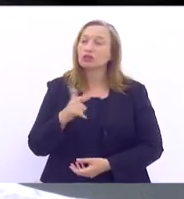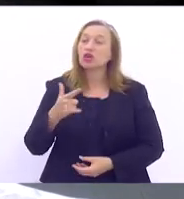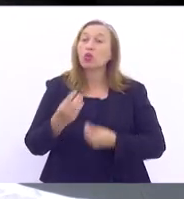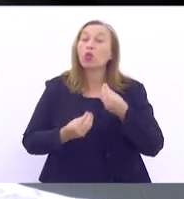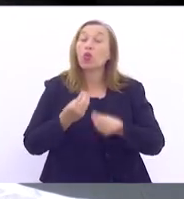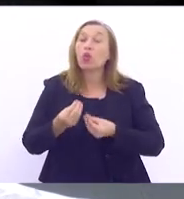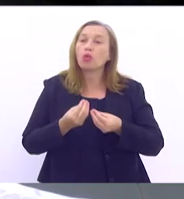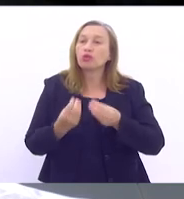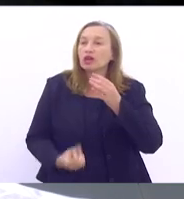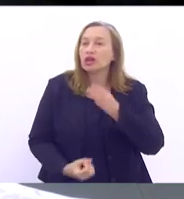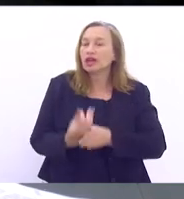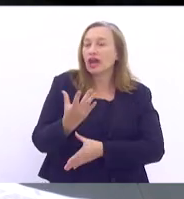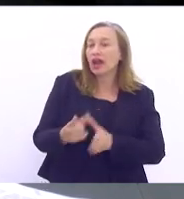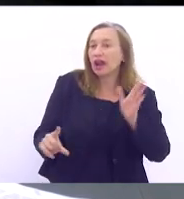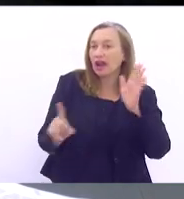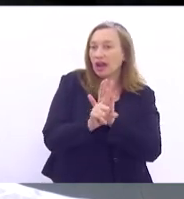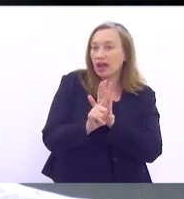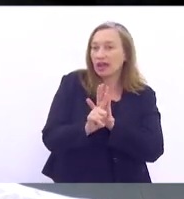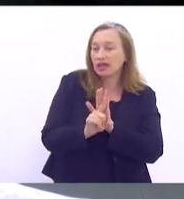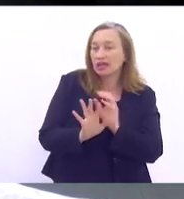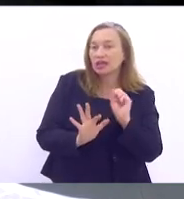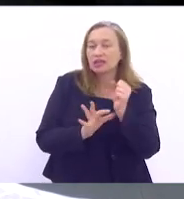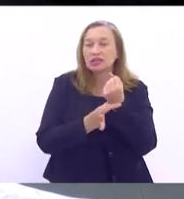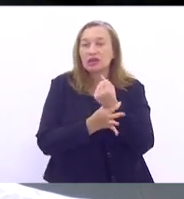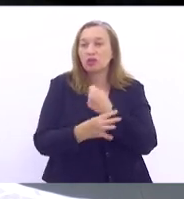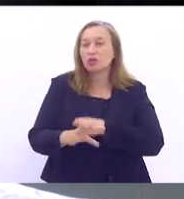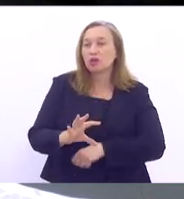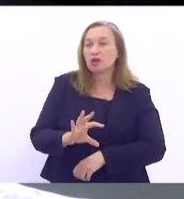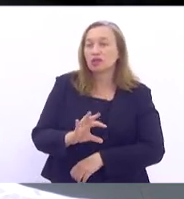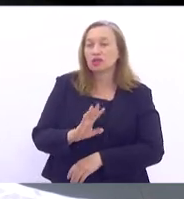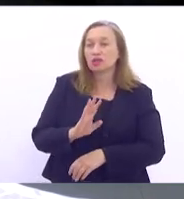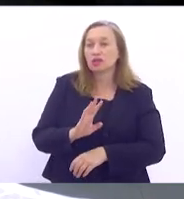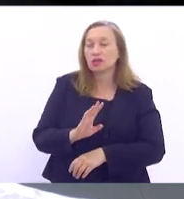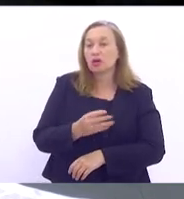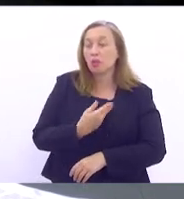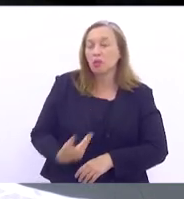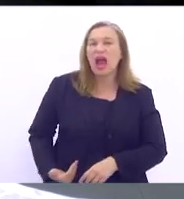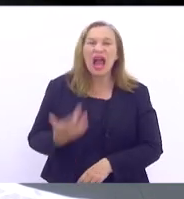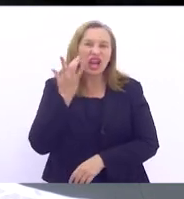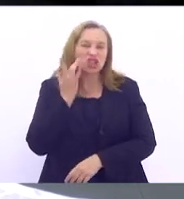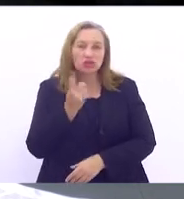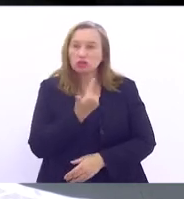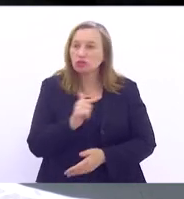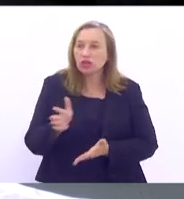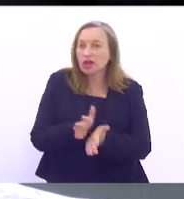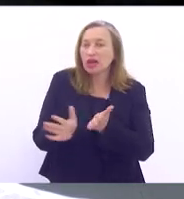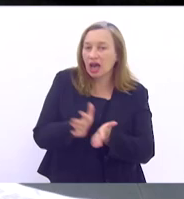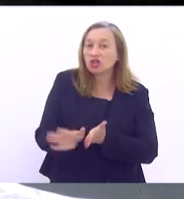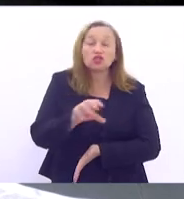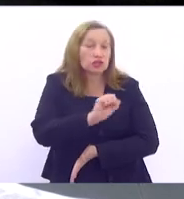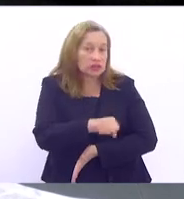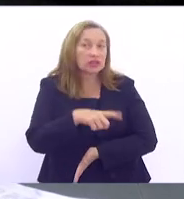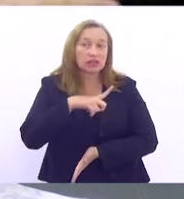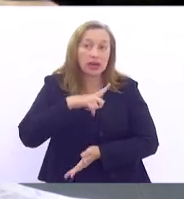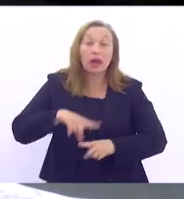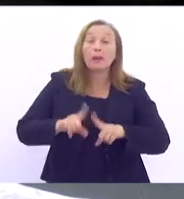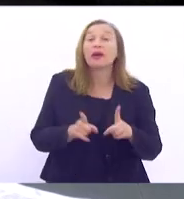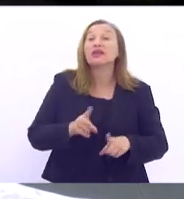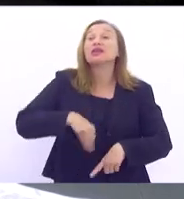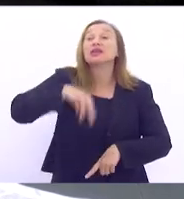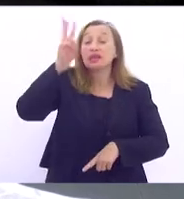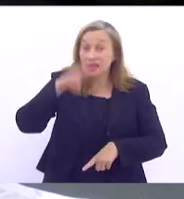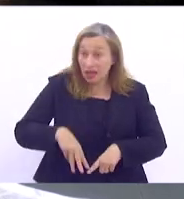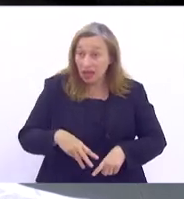sobre segurança pública achando que isso não tem custo. Claro que tem custo. Mas quem promove as partidas